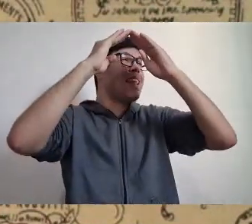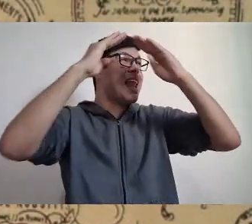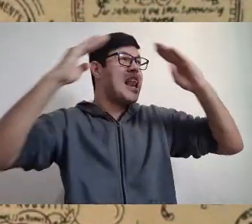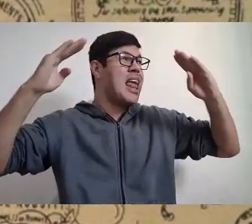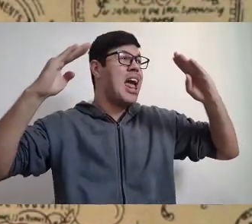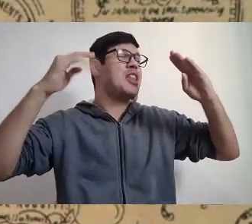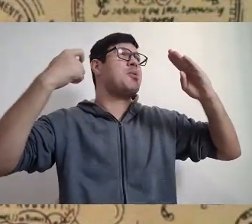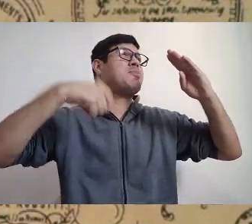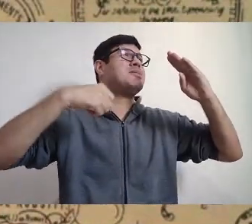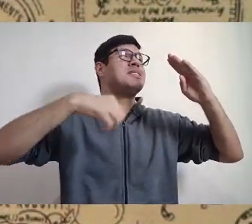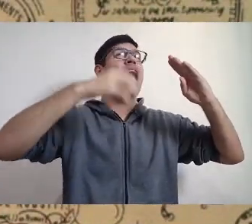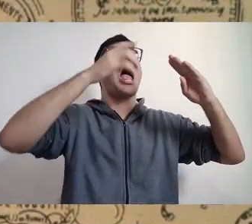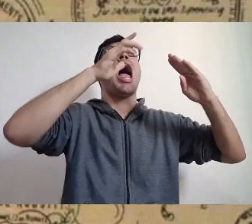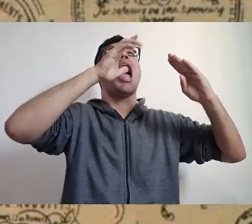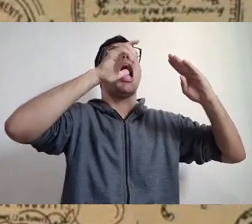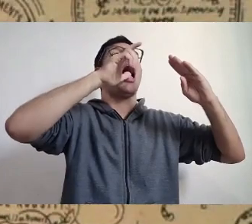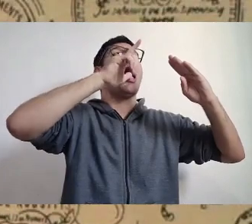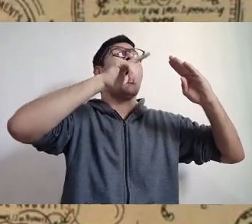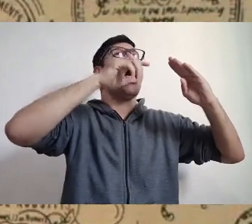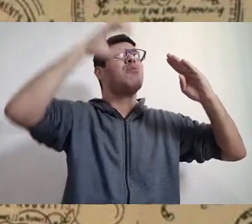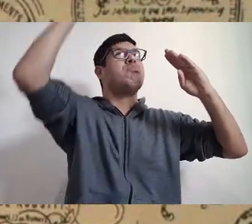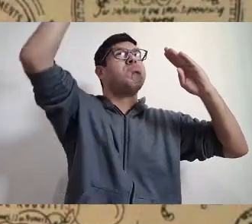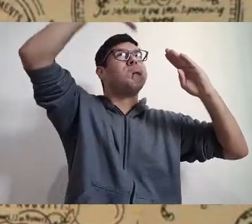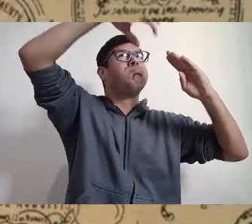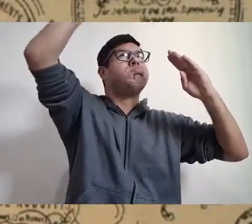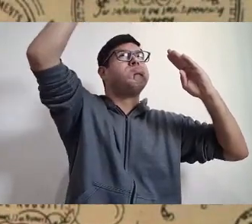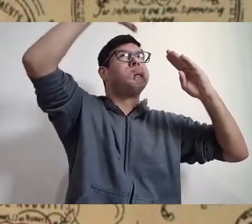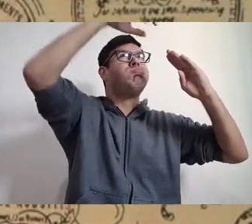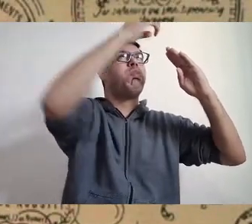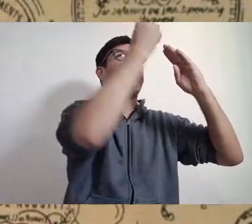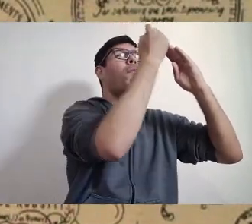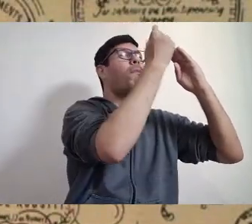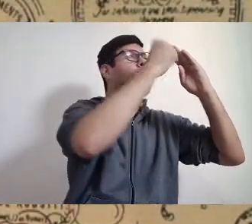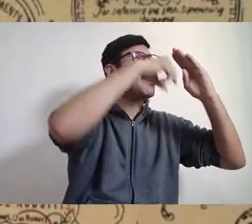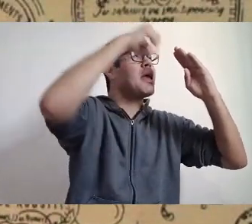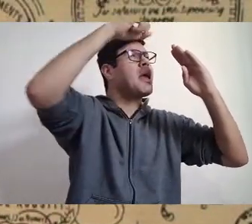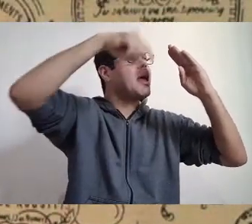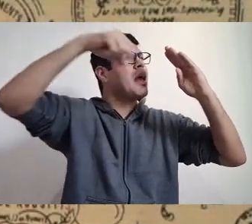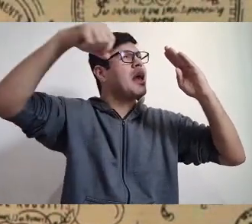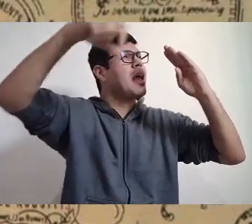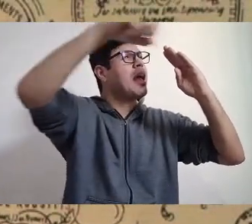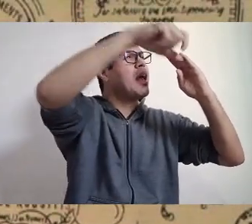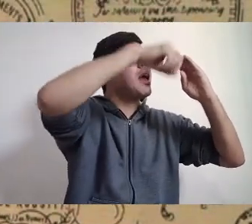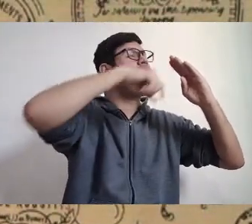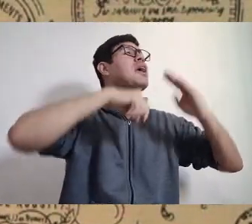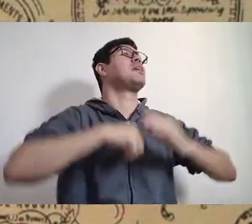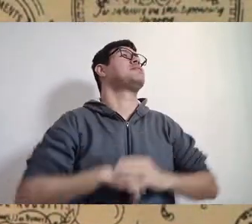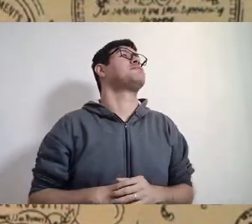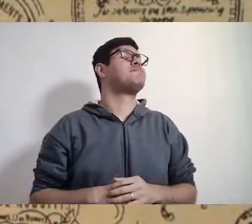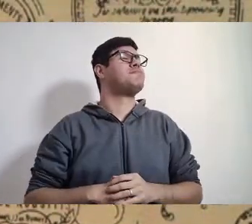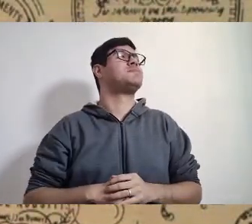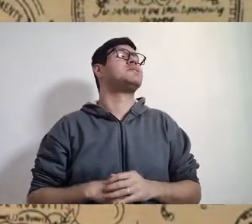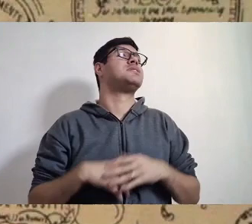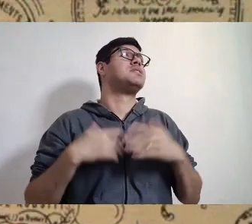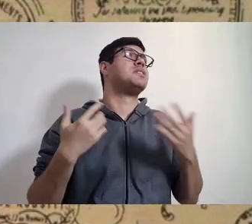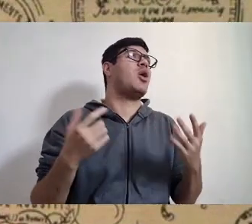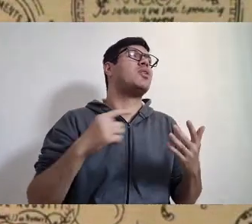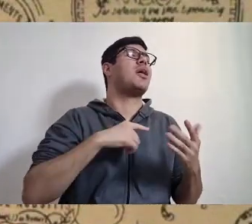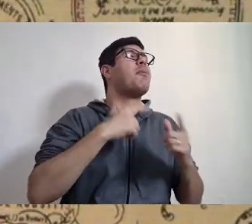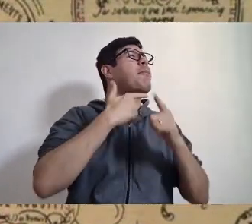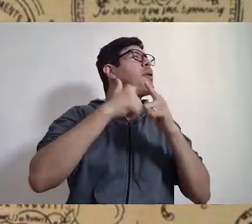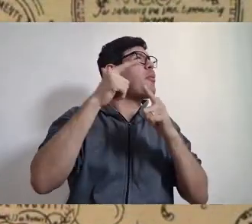estava descendo água com ferrugem nos gabinetes. Não, desculpa, solucei aqui. Água.